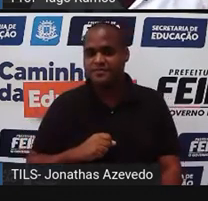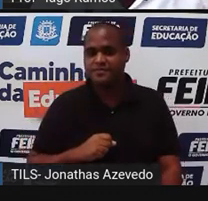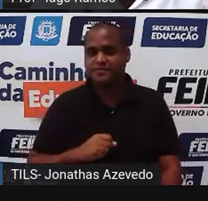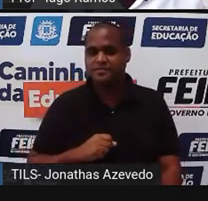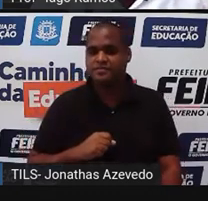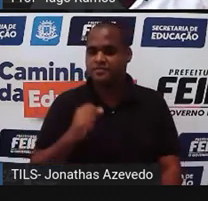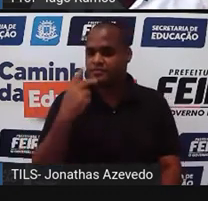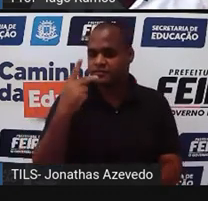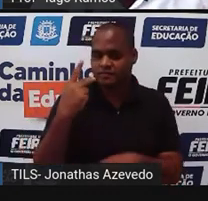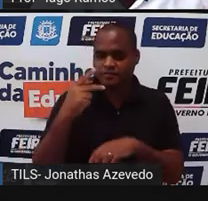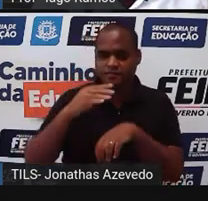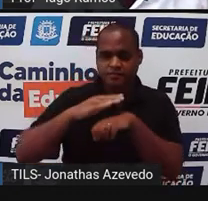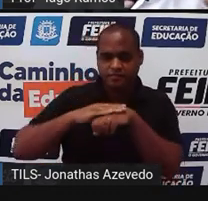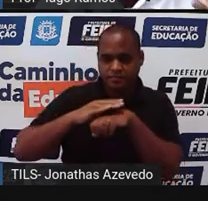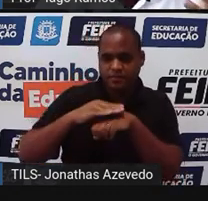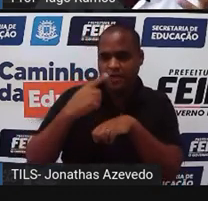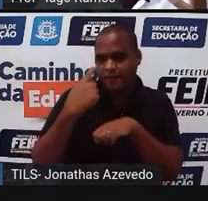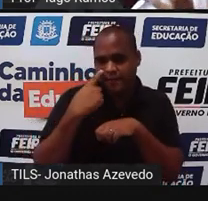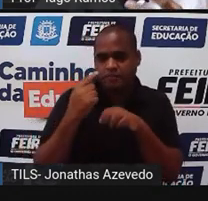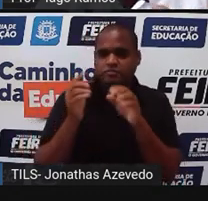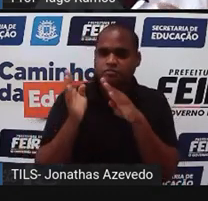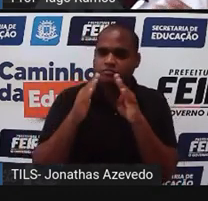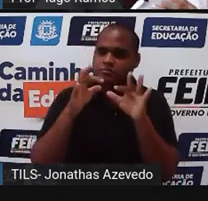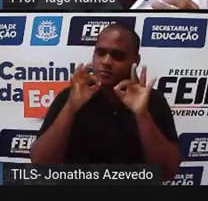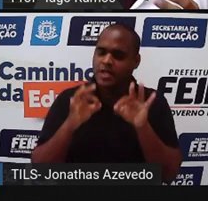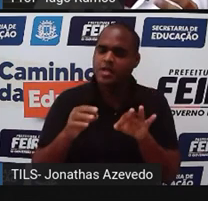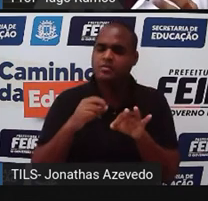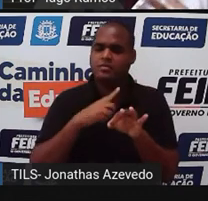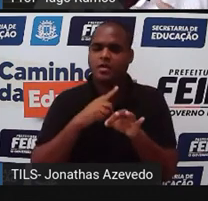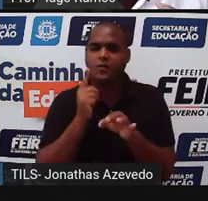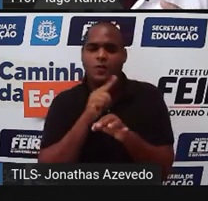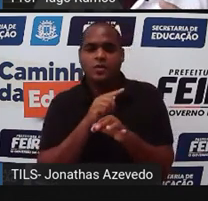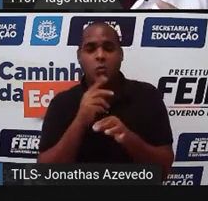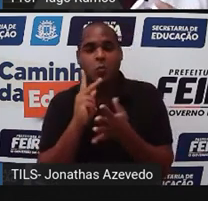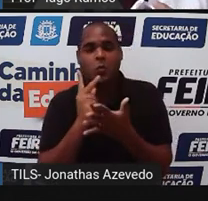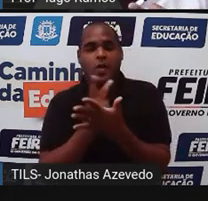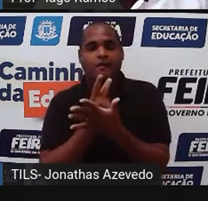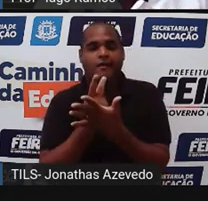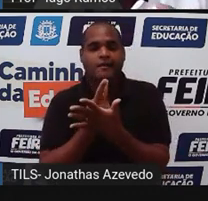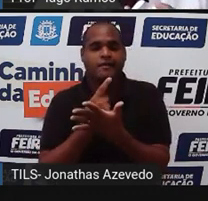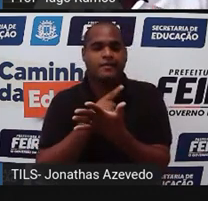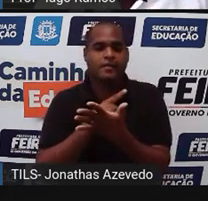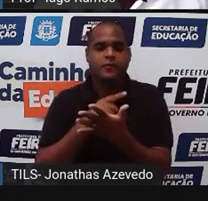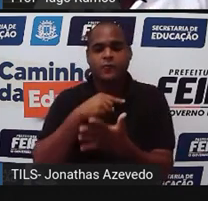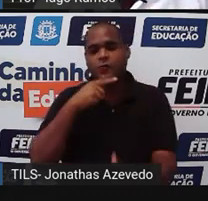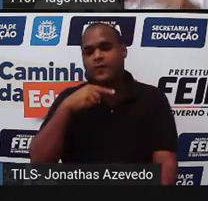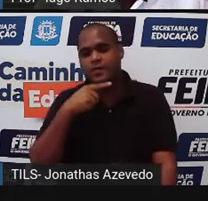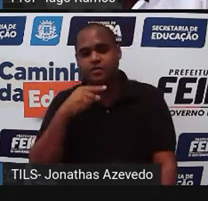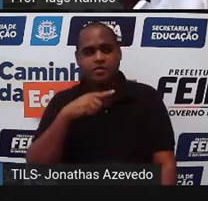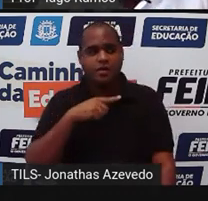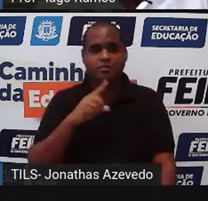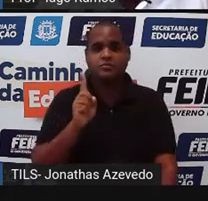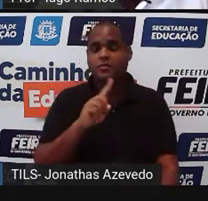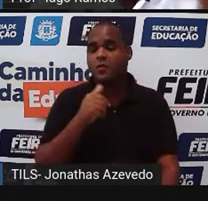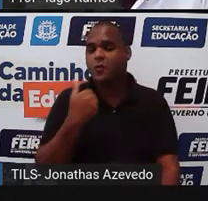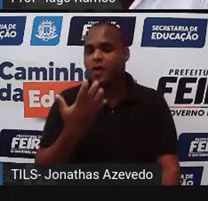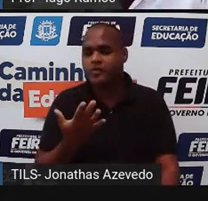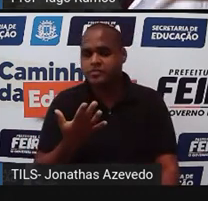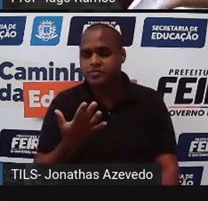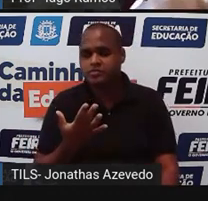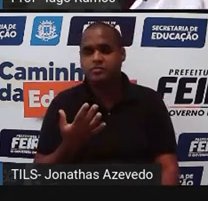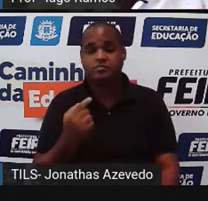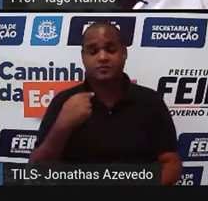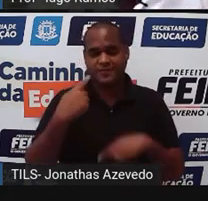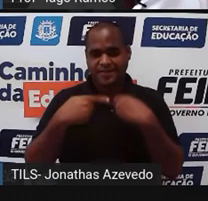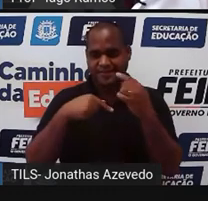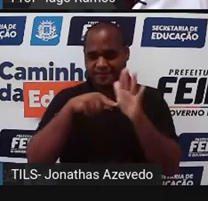você vai ver onde é que você acertou meu que você errou onde é que teve mais dúvida menos dúvida e aí você vai estar